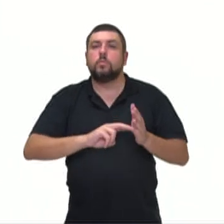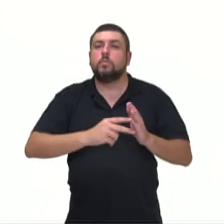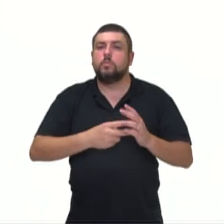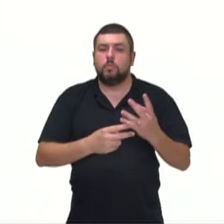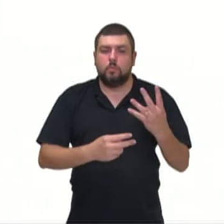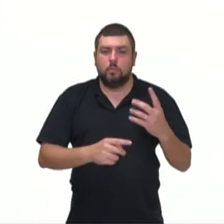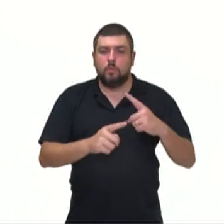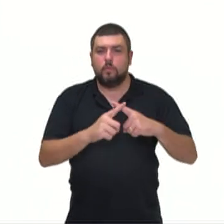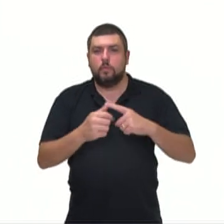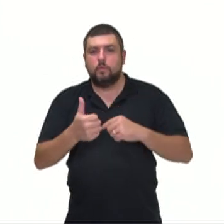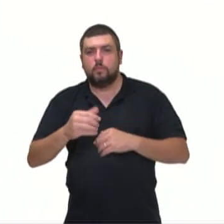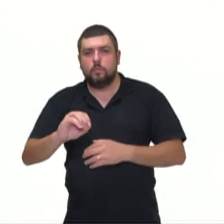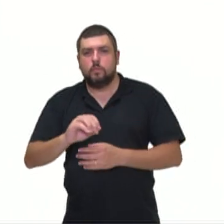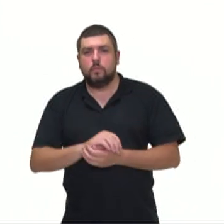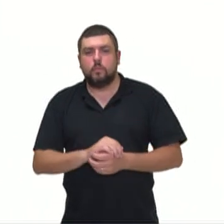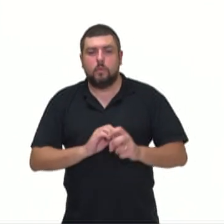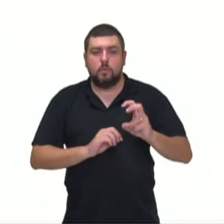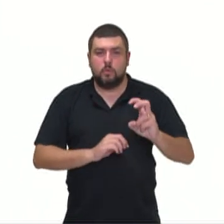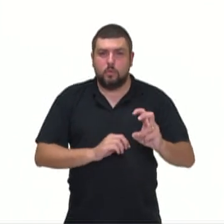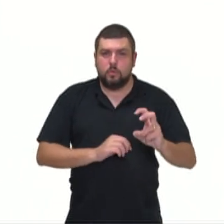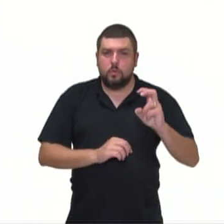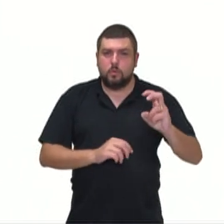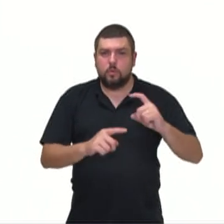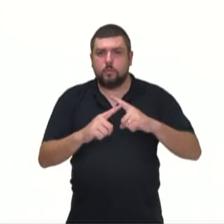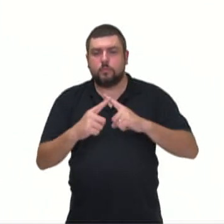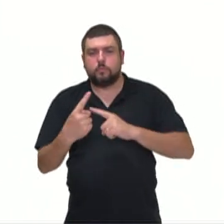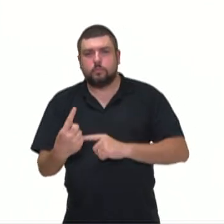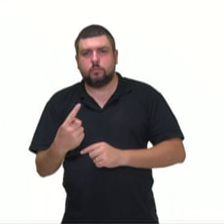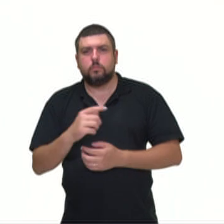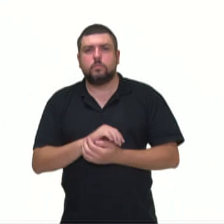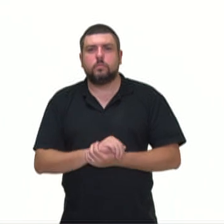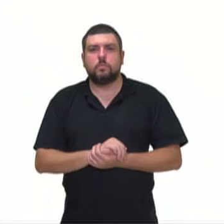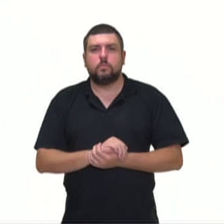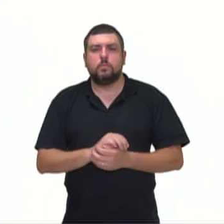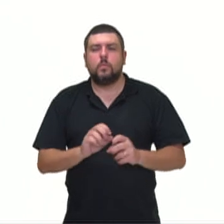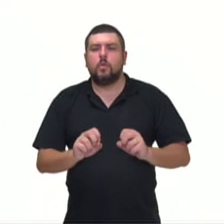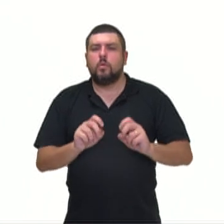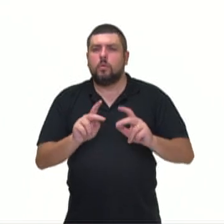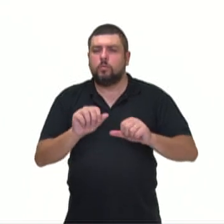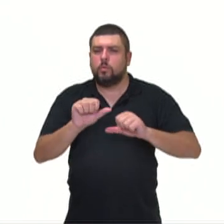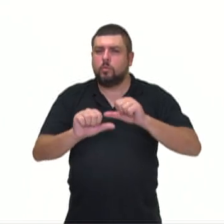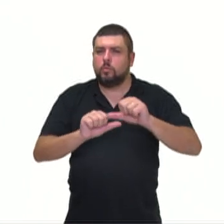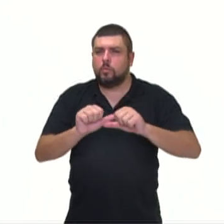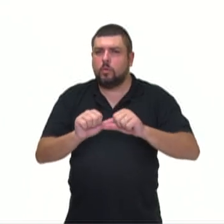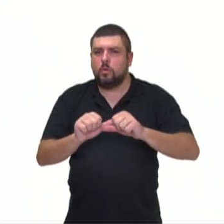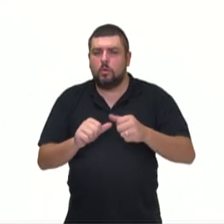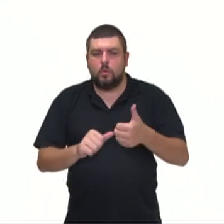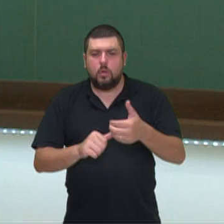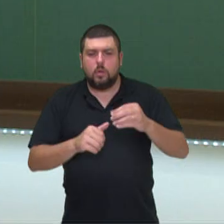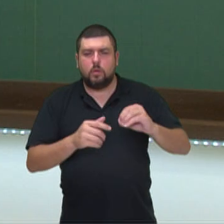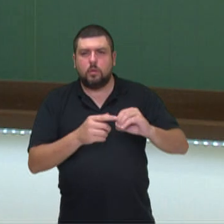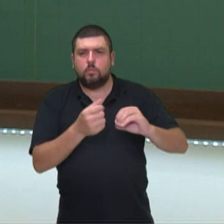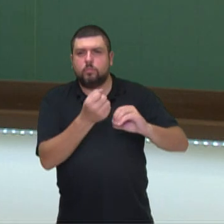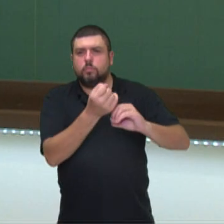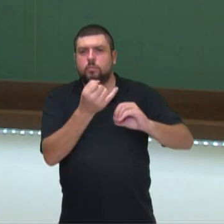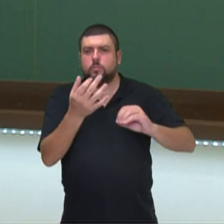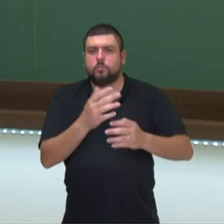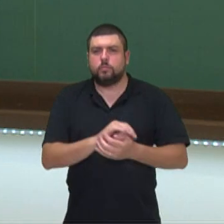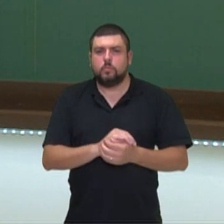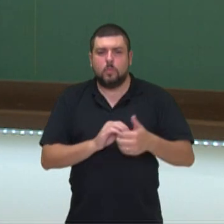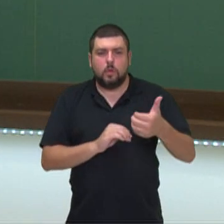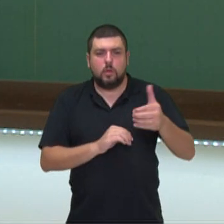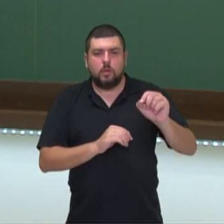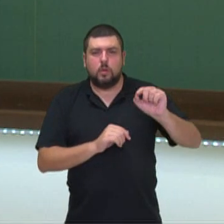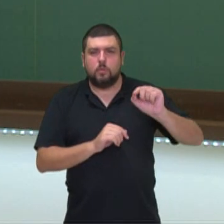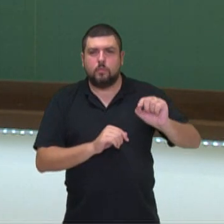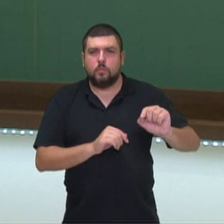o 5 é 5 vezes 1. Agora, trocando esses números por potências de 10, o que a gente tem? 10.000 é 10 à quarta.